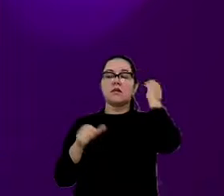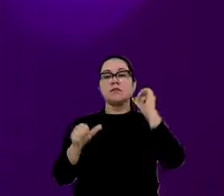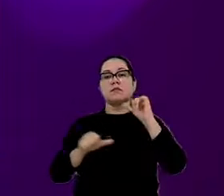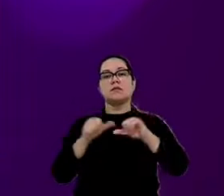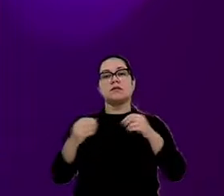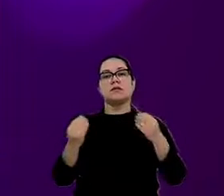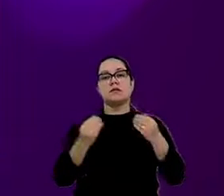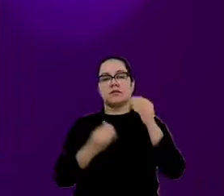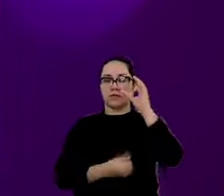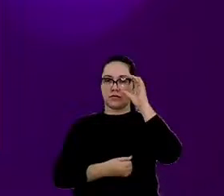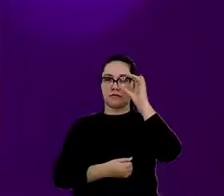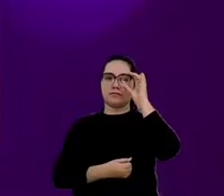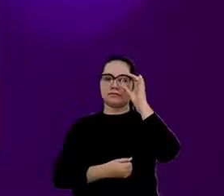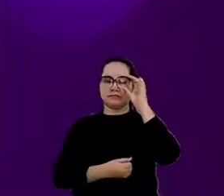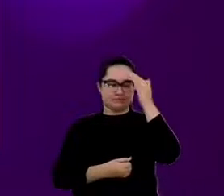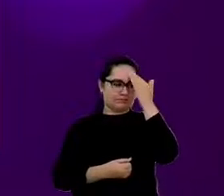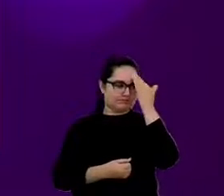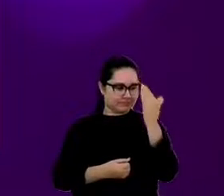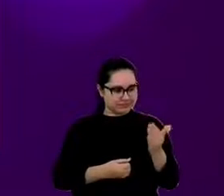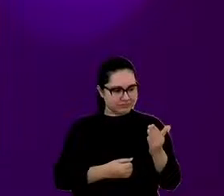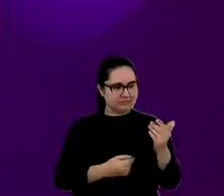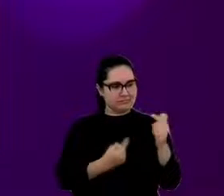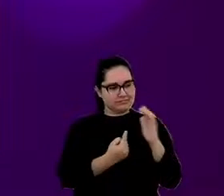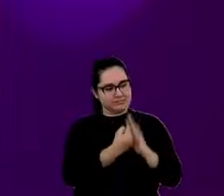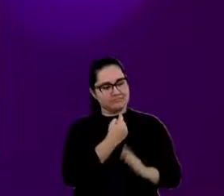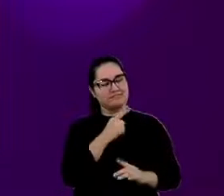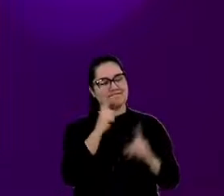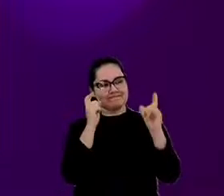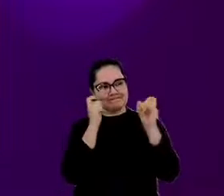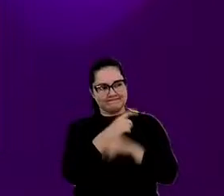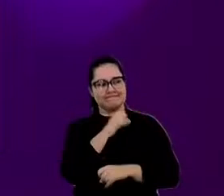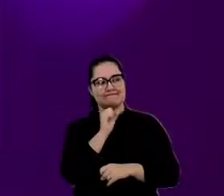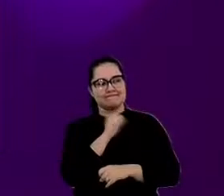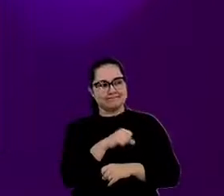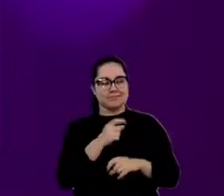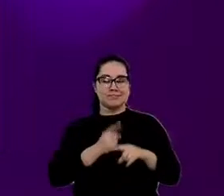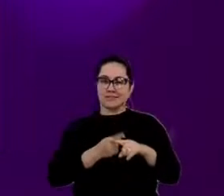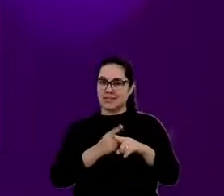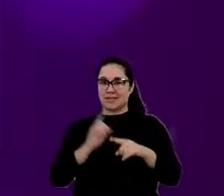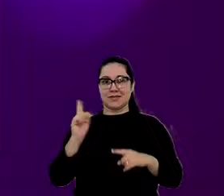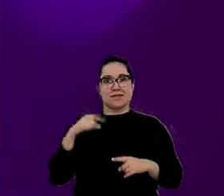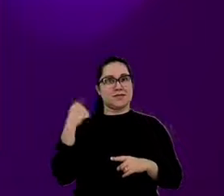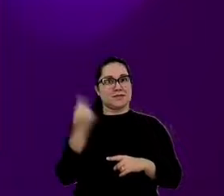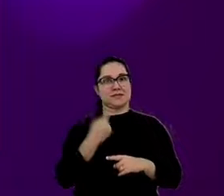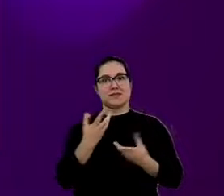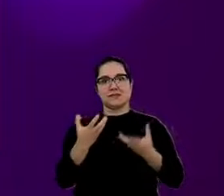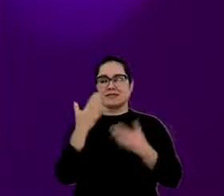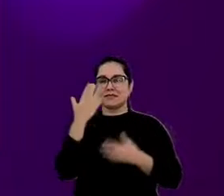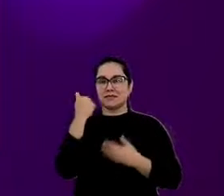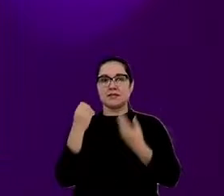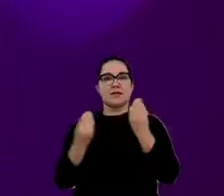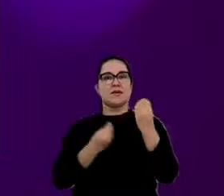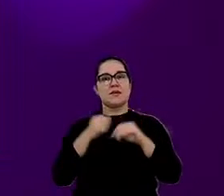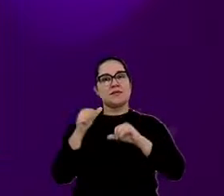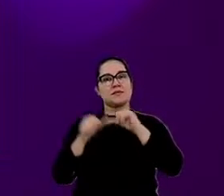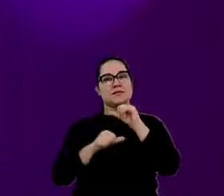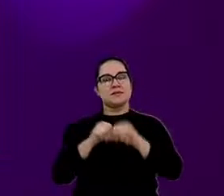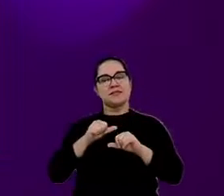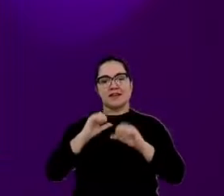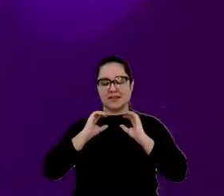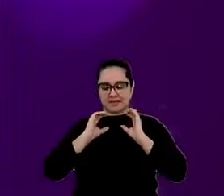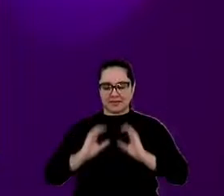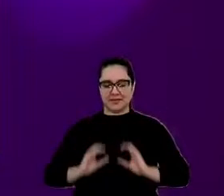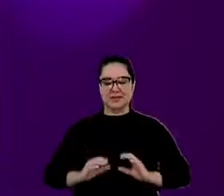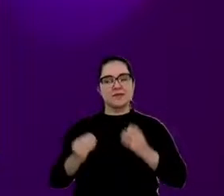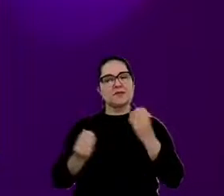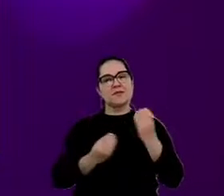Olha, obrigado pela pergunta, pergunta bem difícil, porque todo mundo quer saber como mudar o comportamento, como adquirir